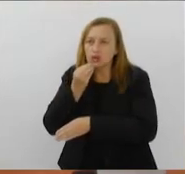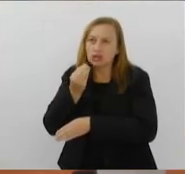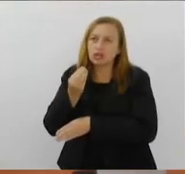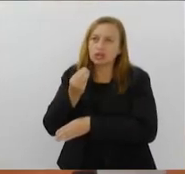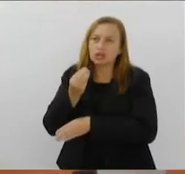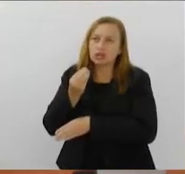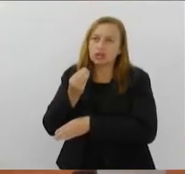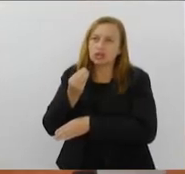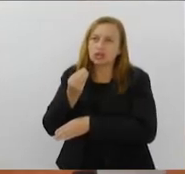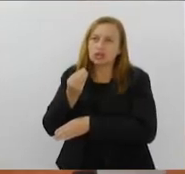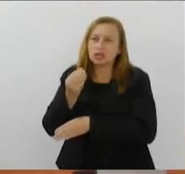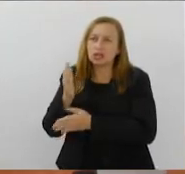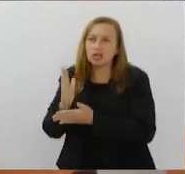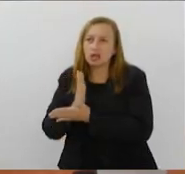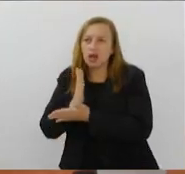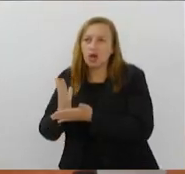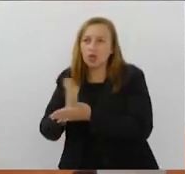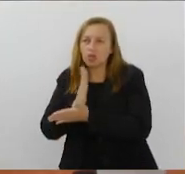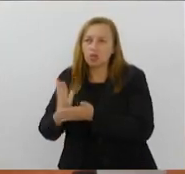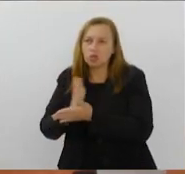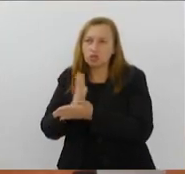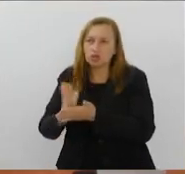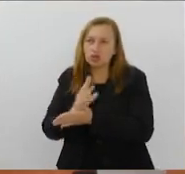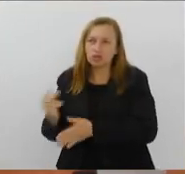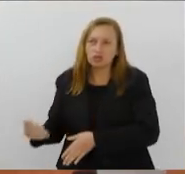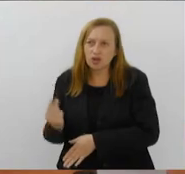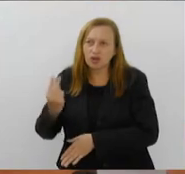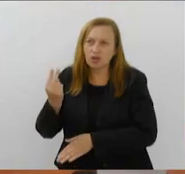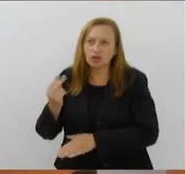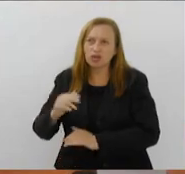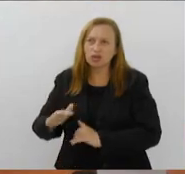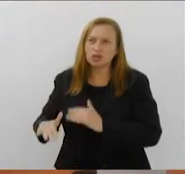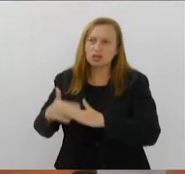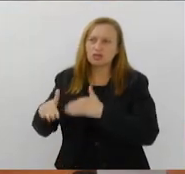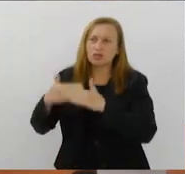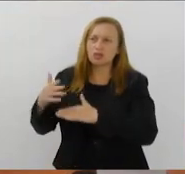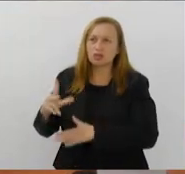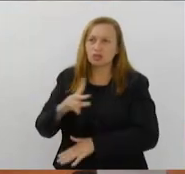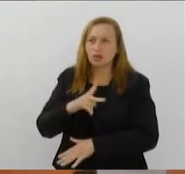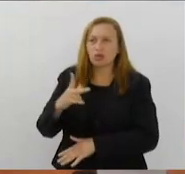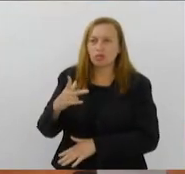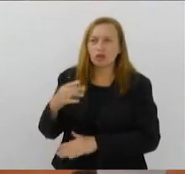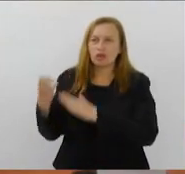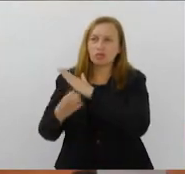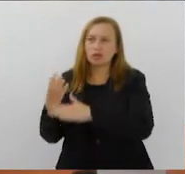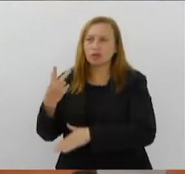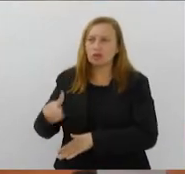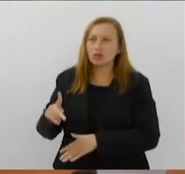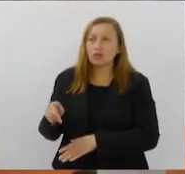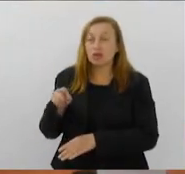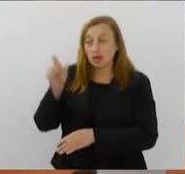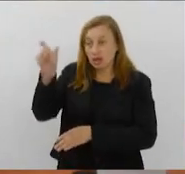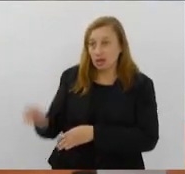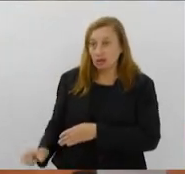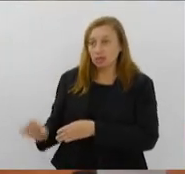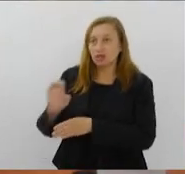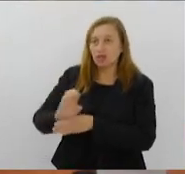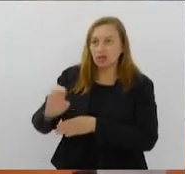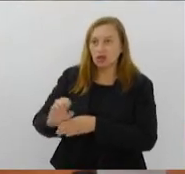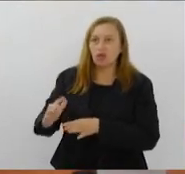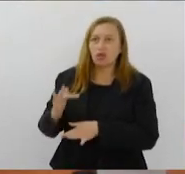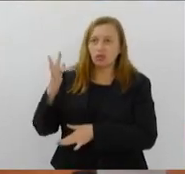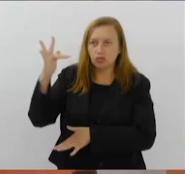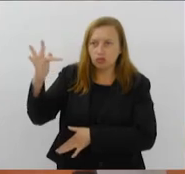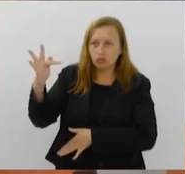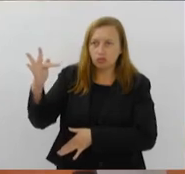os valores, as missões, o desenvolvimento da sua própria empresa, e aquele estagiário ali pode, no futuro, bater